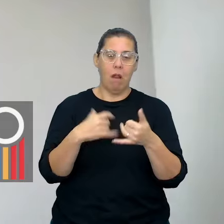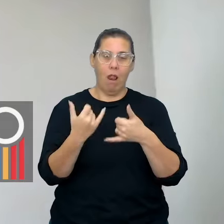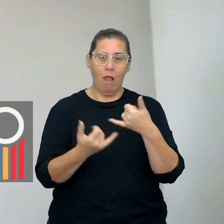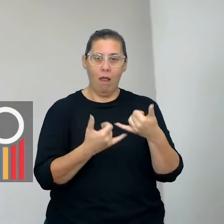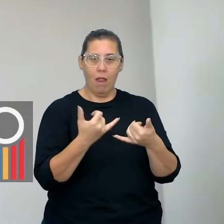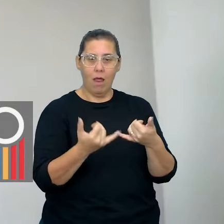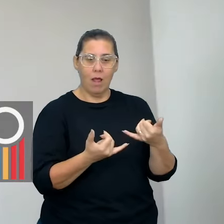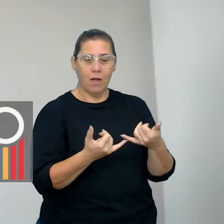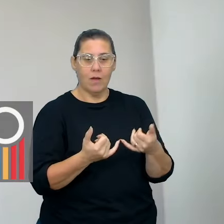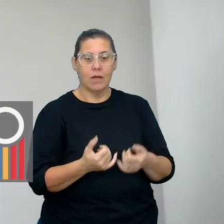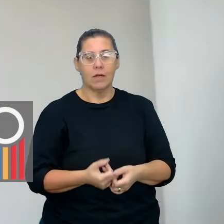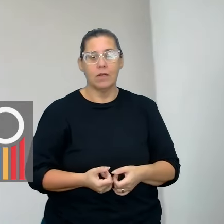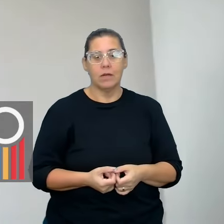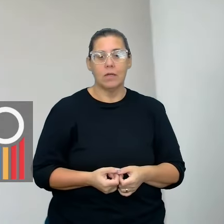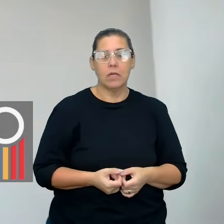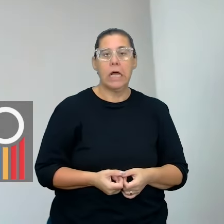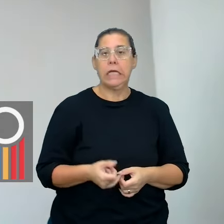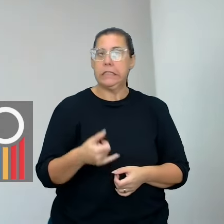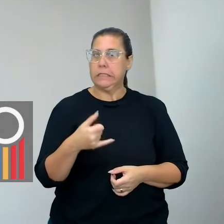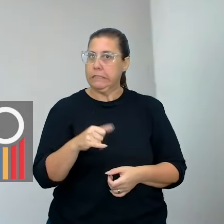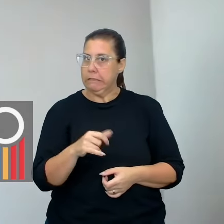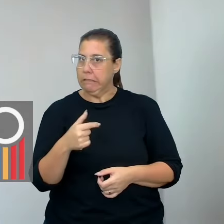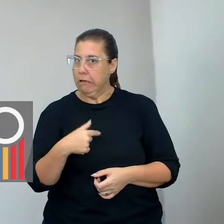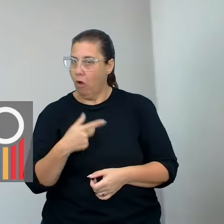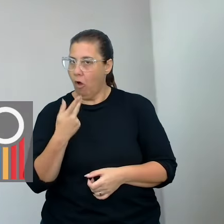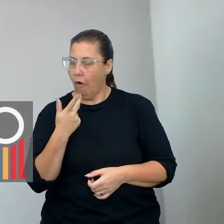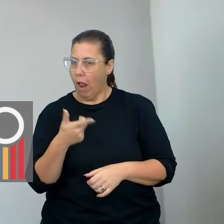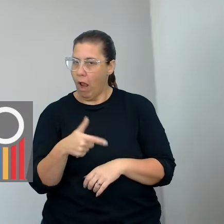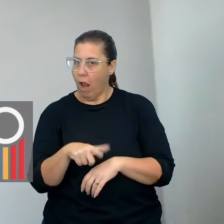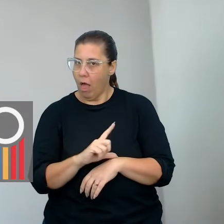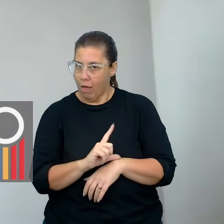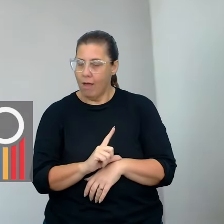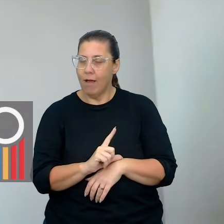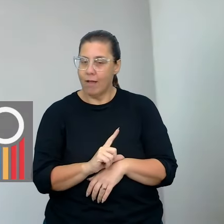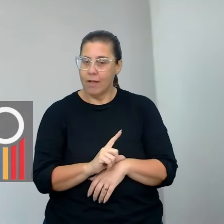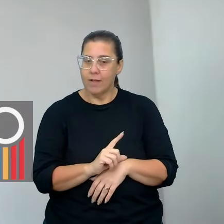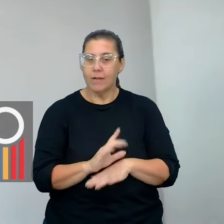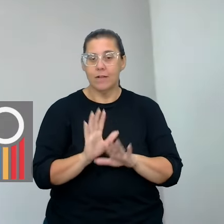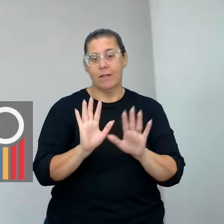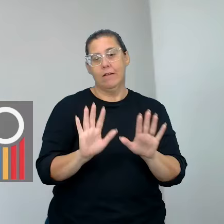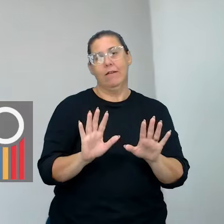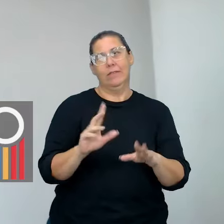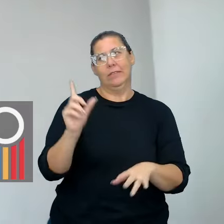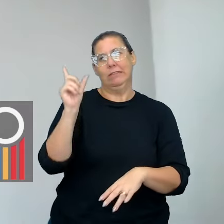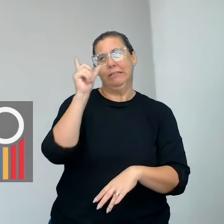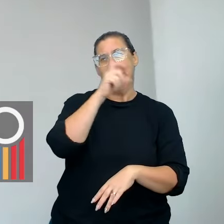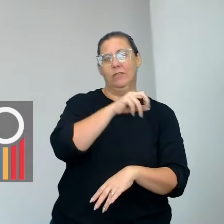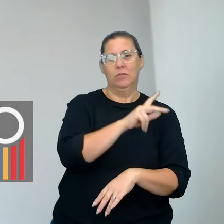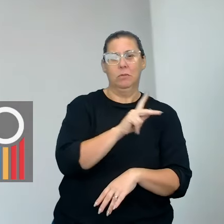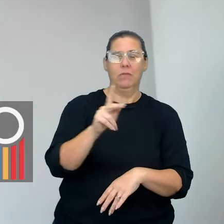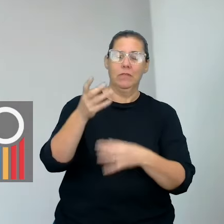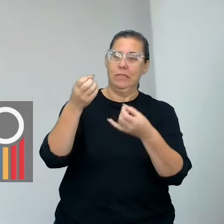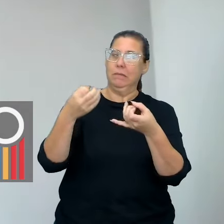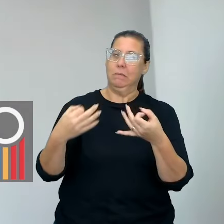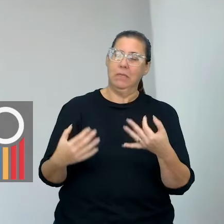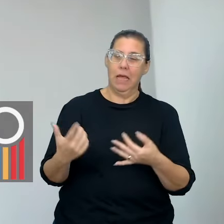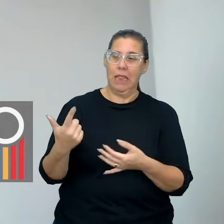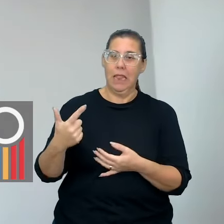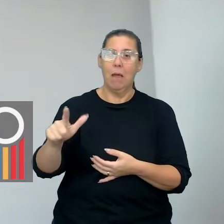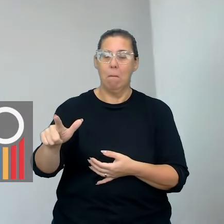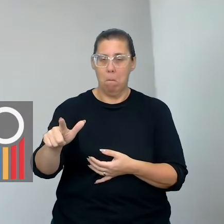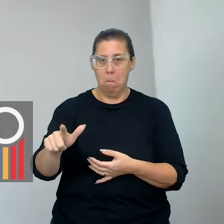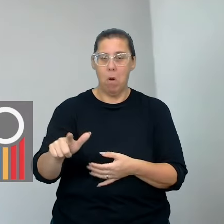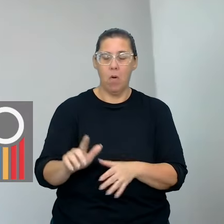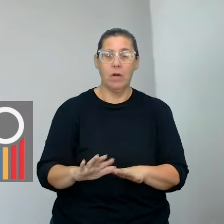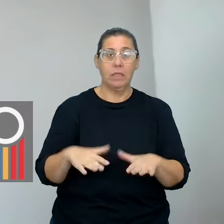expressão, se eu der algum spoiler, né, vai ficar complicado para o professor explicar depois, né?